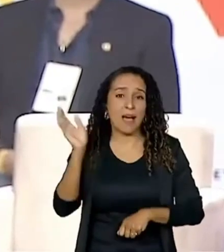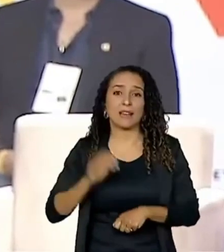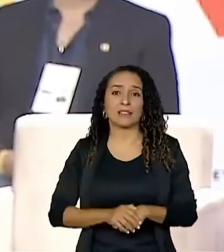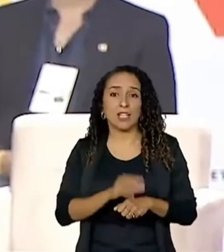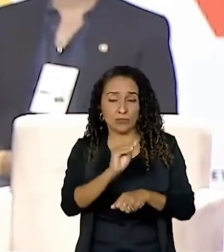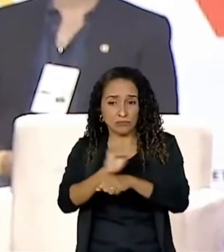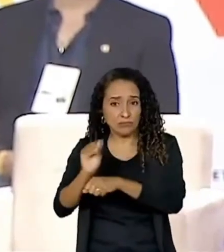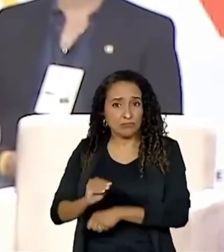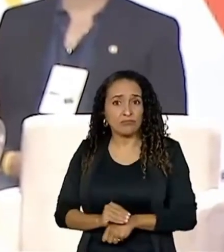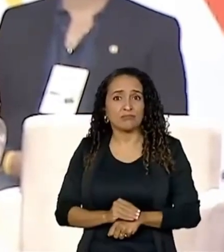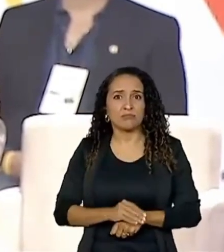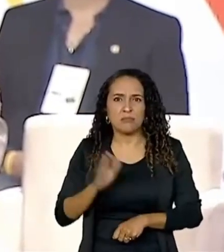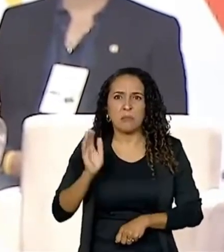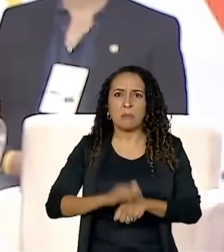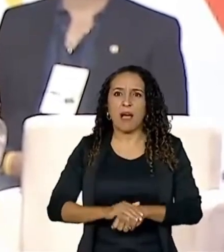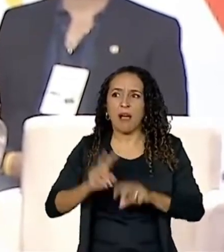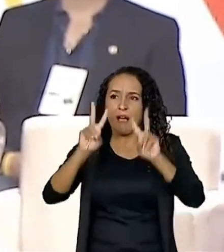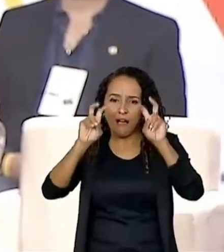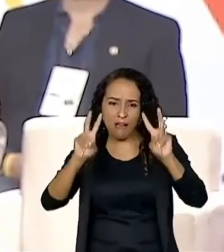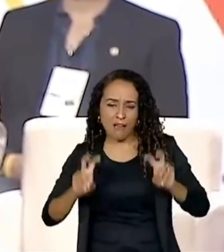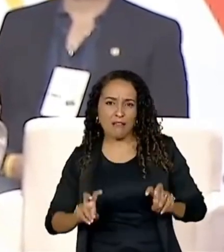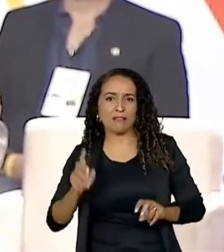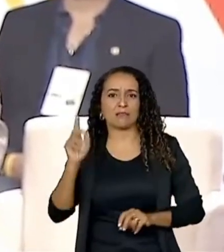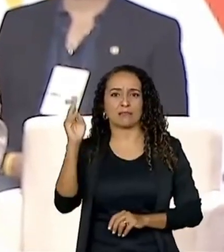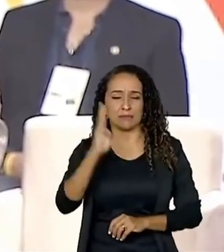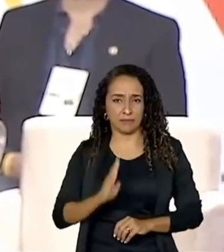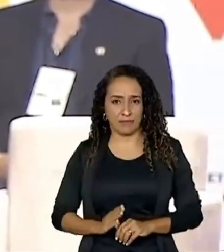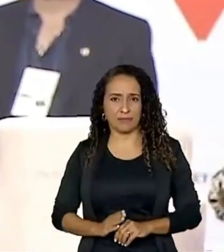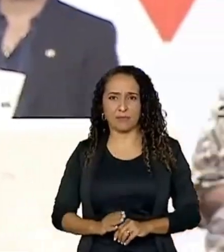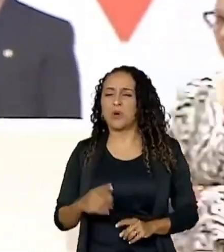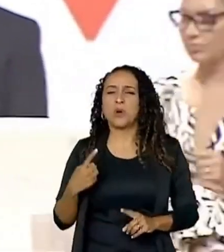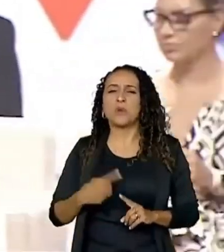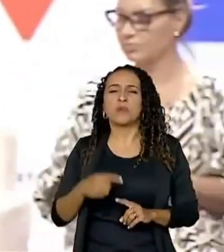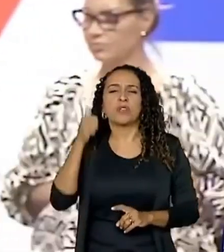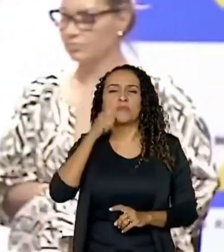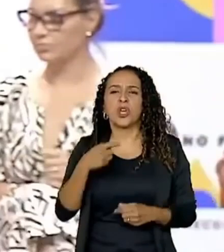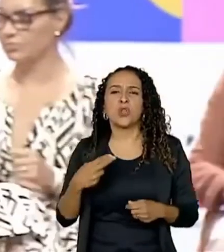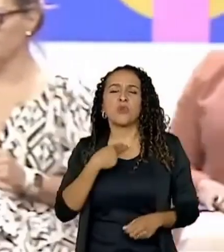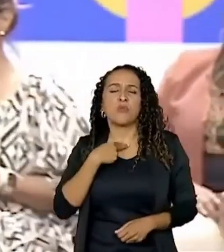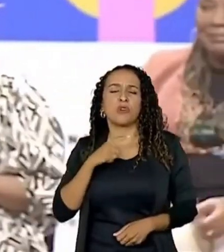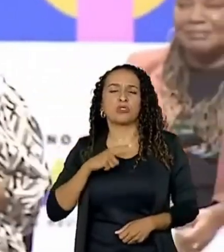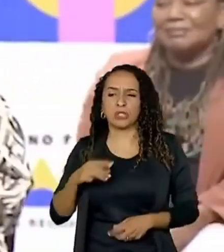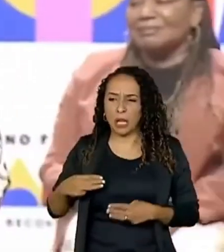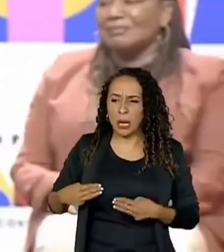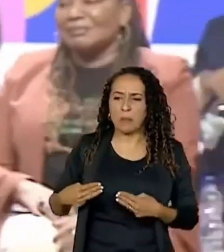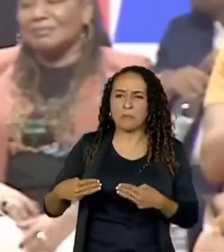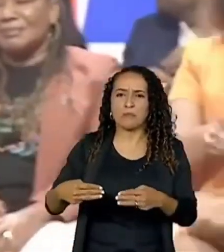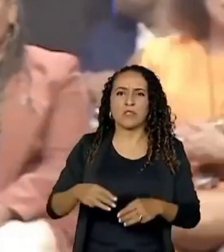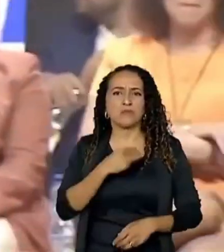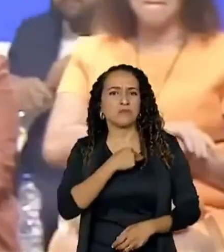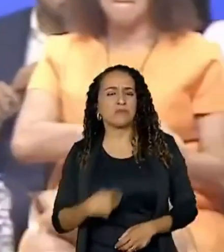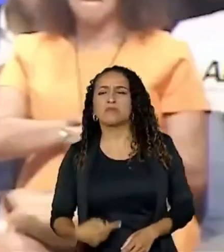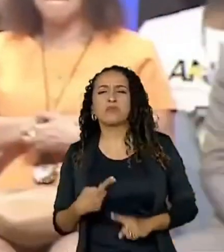cuidar de mais assuntos nesse país. Por que que as mulheres não podem ter os ministros? Por que que os